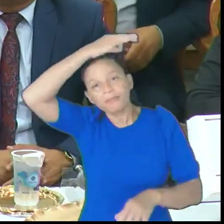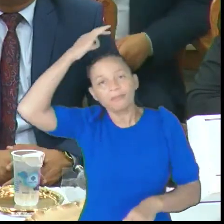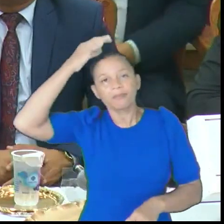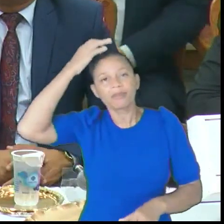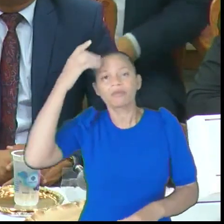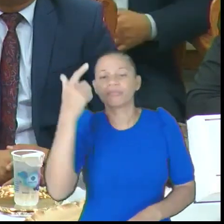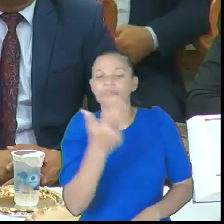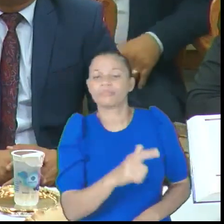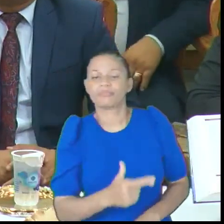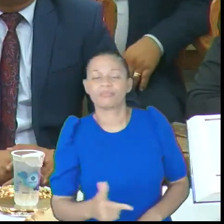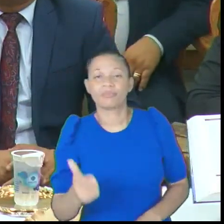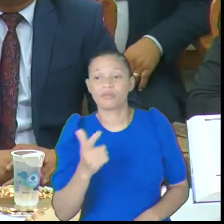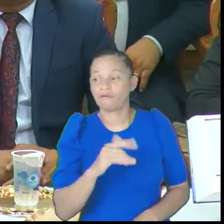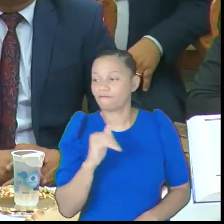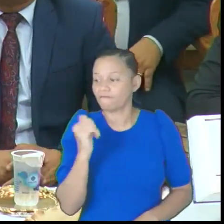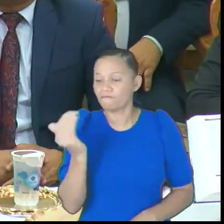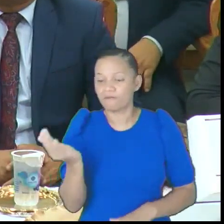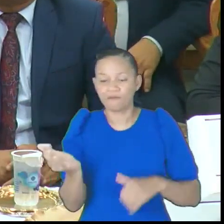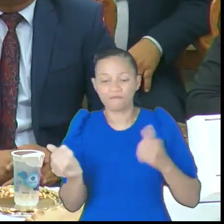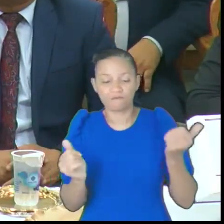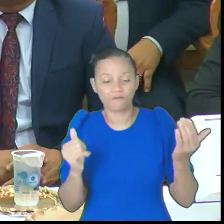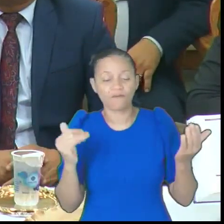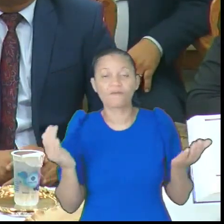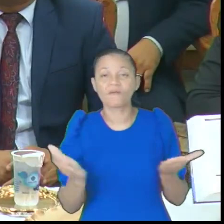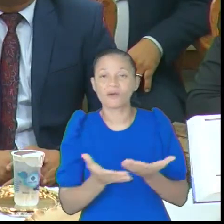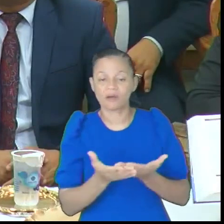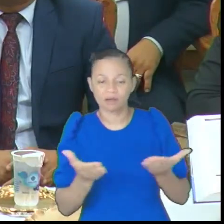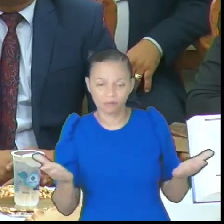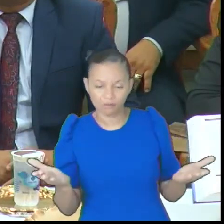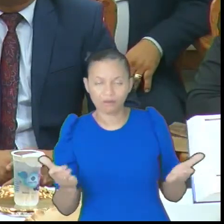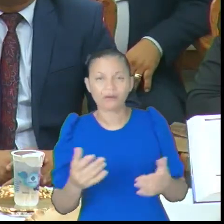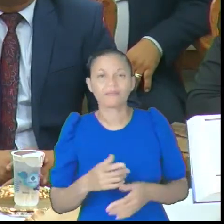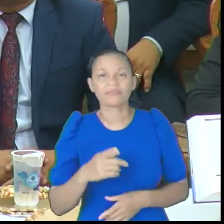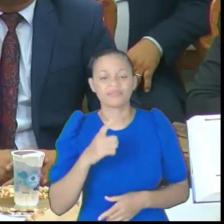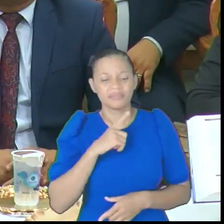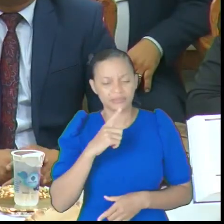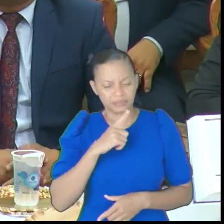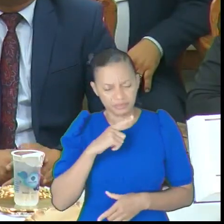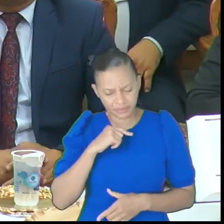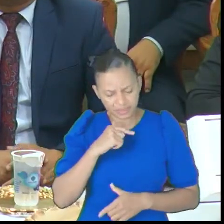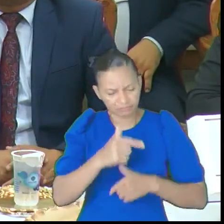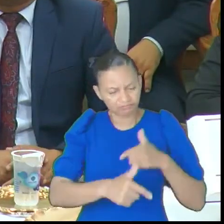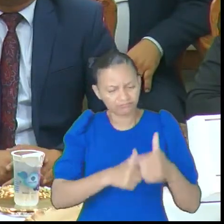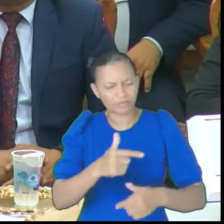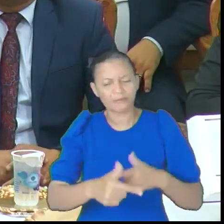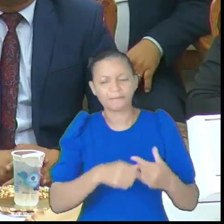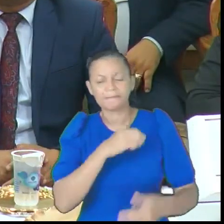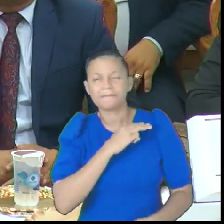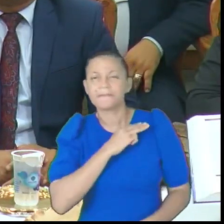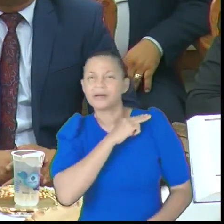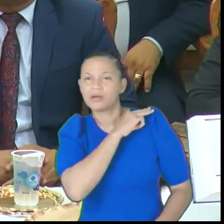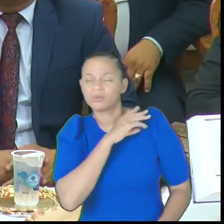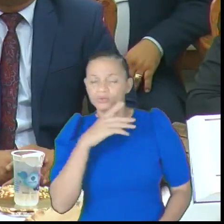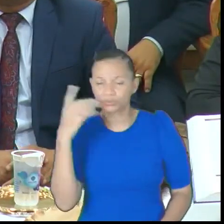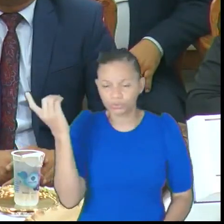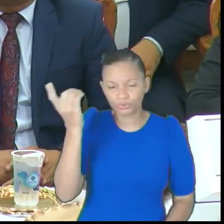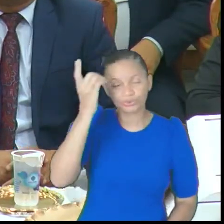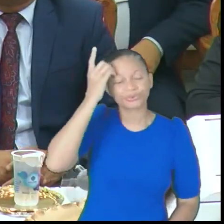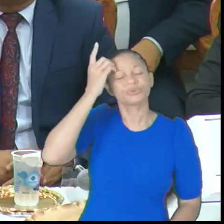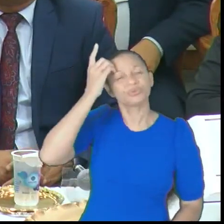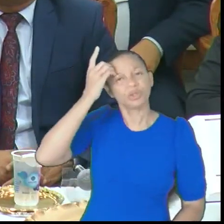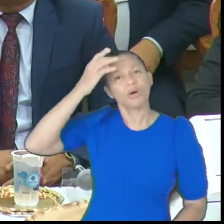Porque enquanto do lado de fora a igreja exercia bem o seu ministério através dos dons